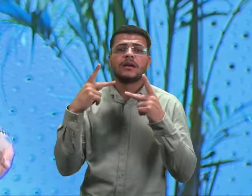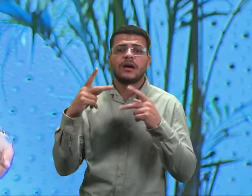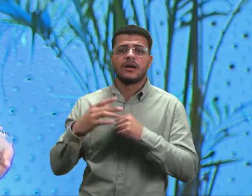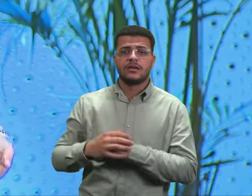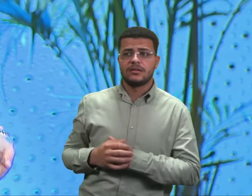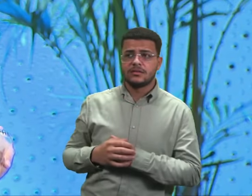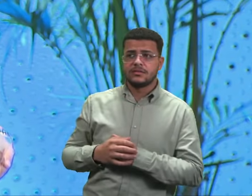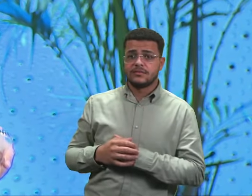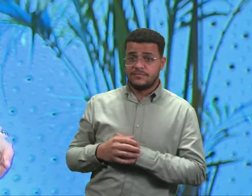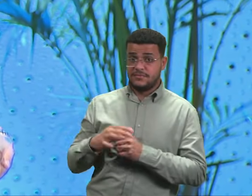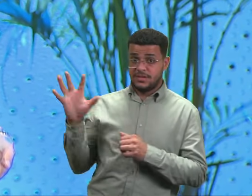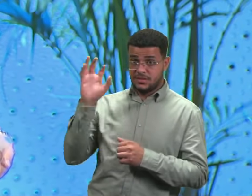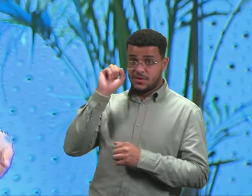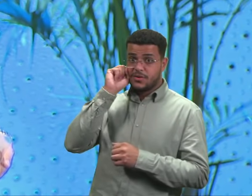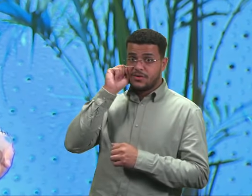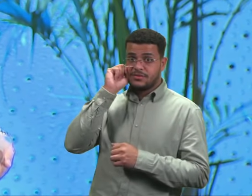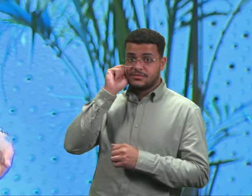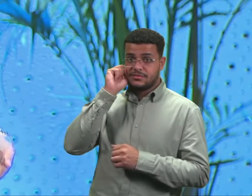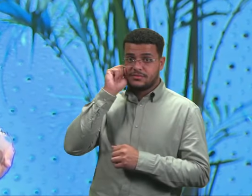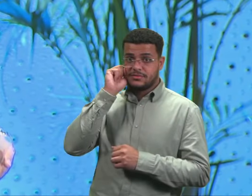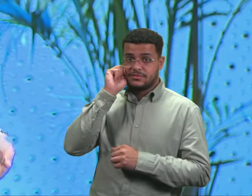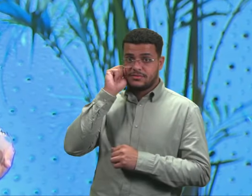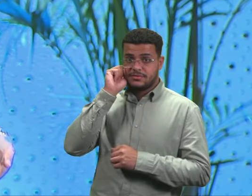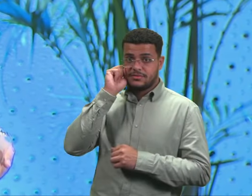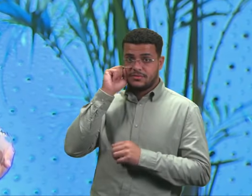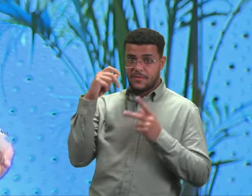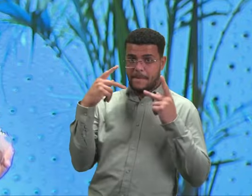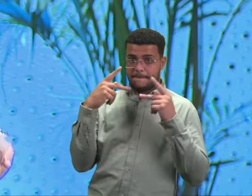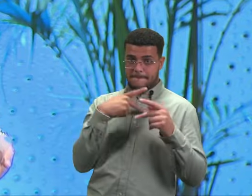Você gosta de ouvir o sermão de algum pastor?